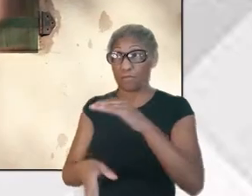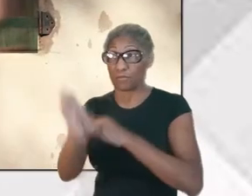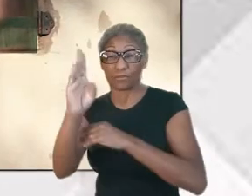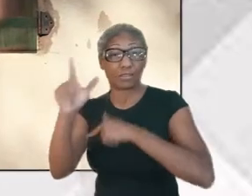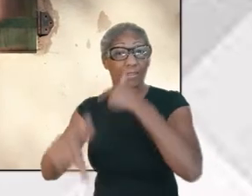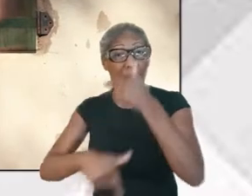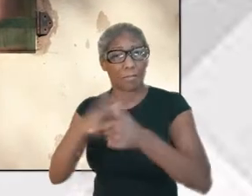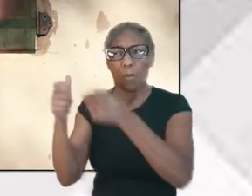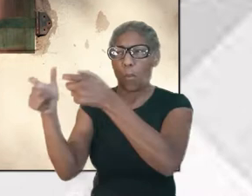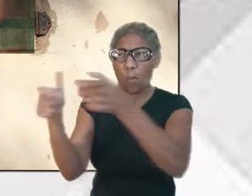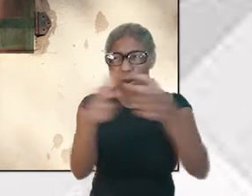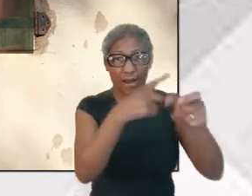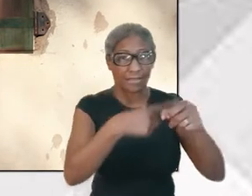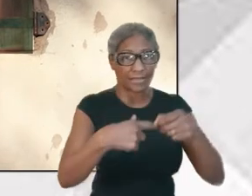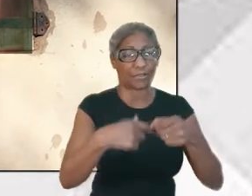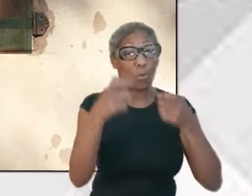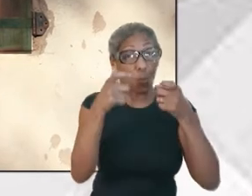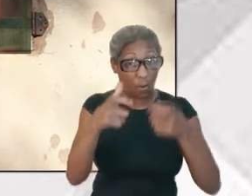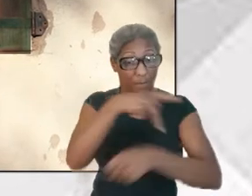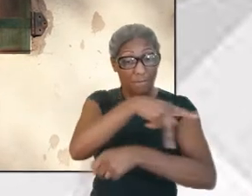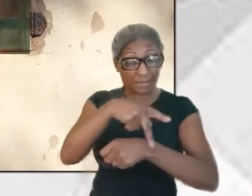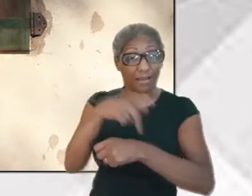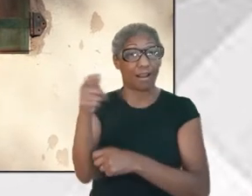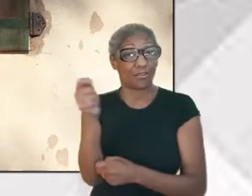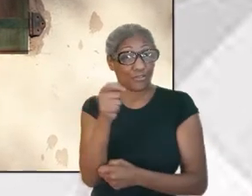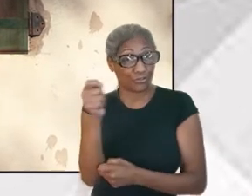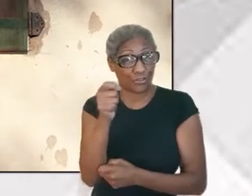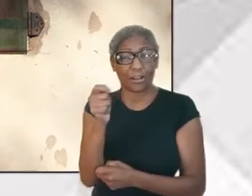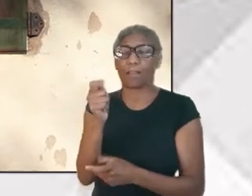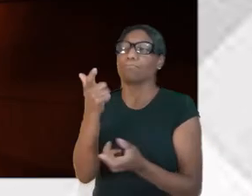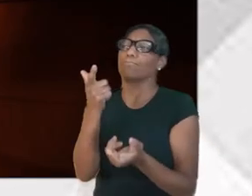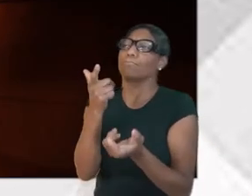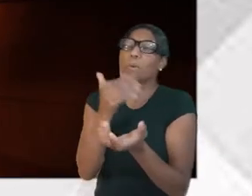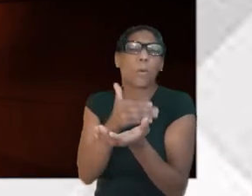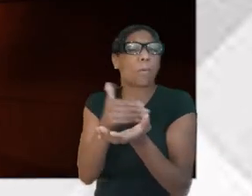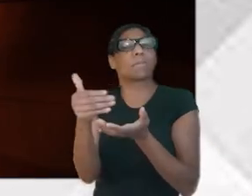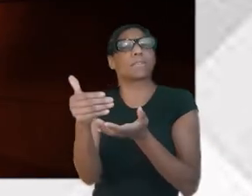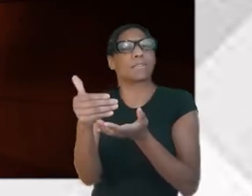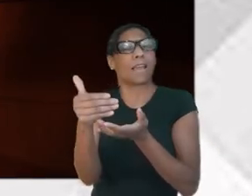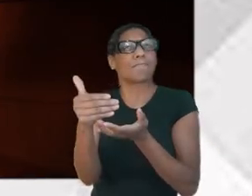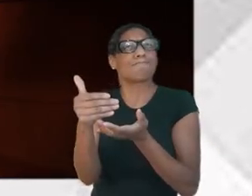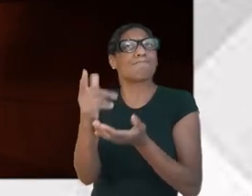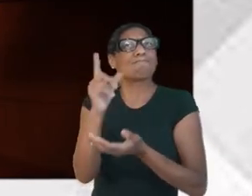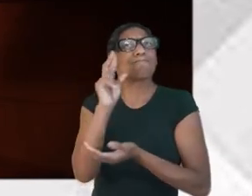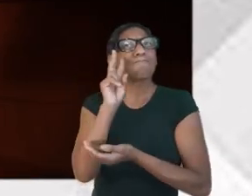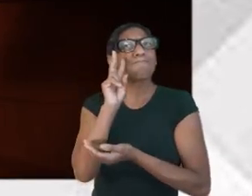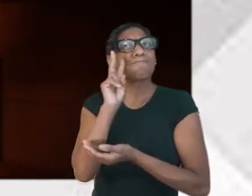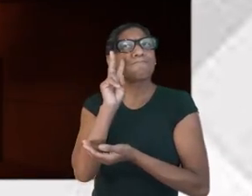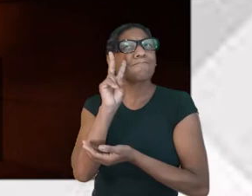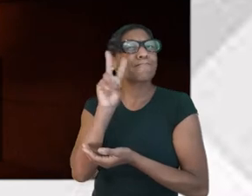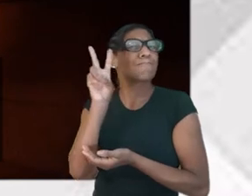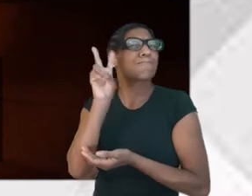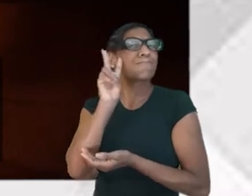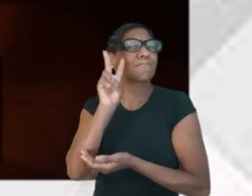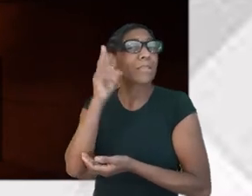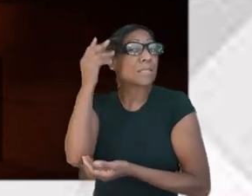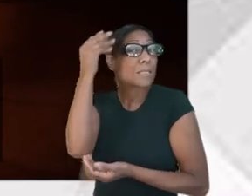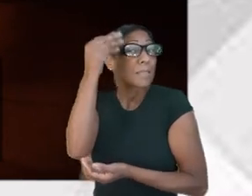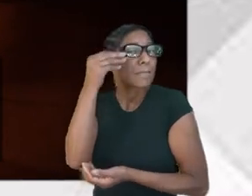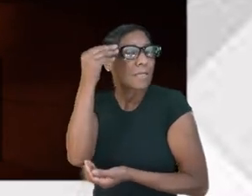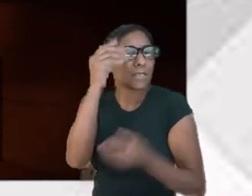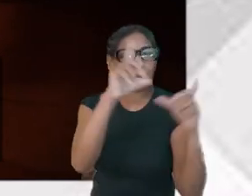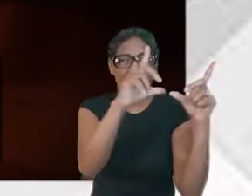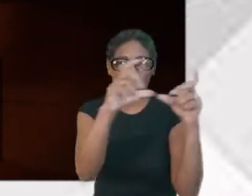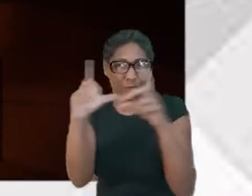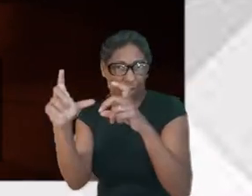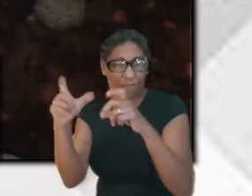por diversas cidades na Argentina, que eu comecei o que eu chamo de vivência fotográfica. E eu descobri que o que eu